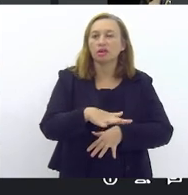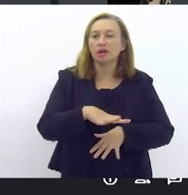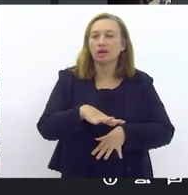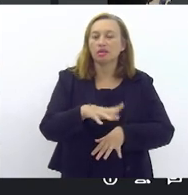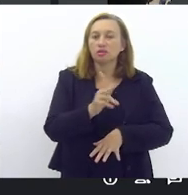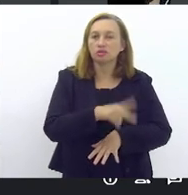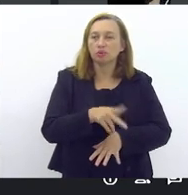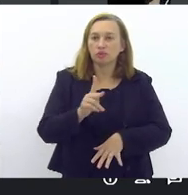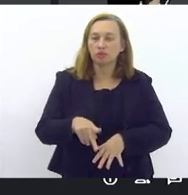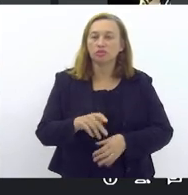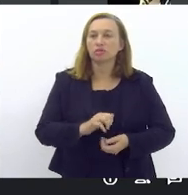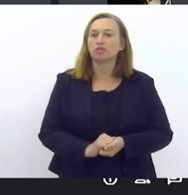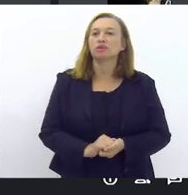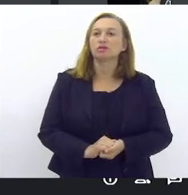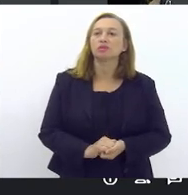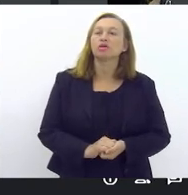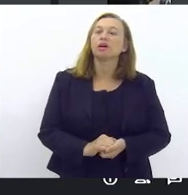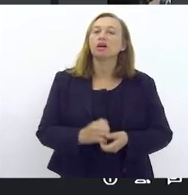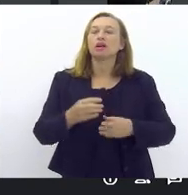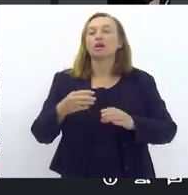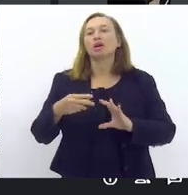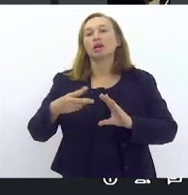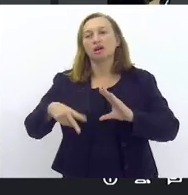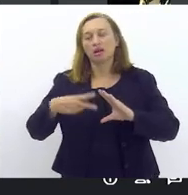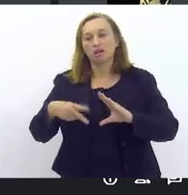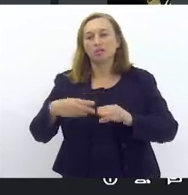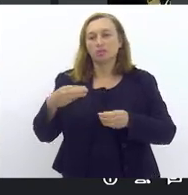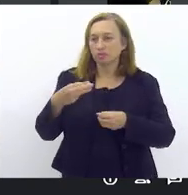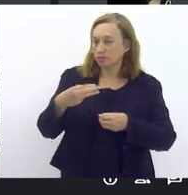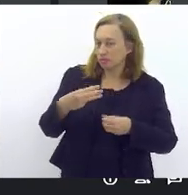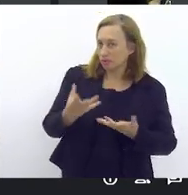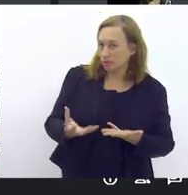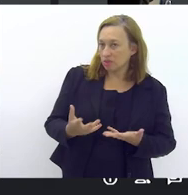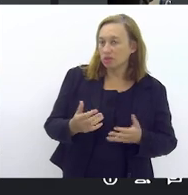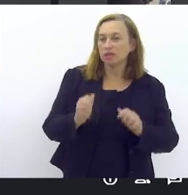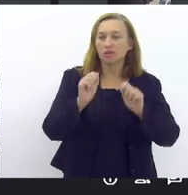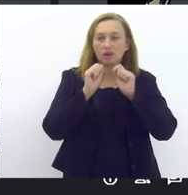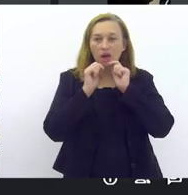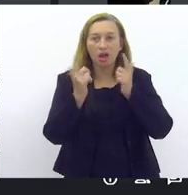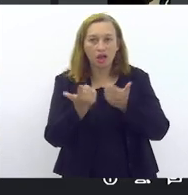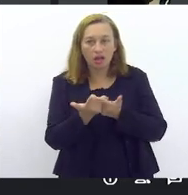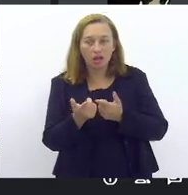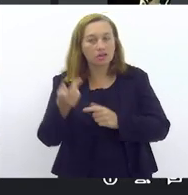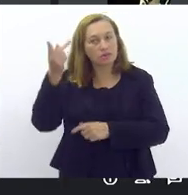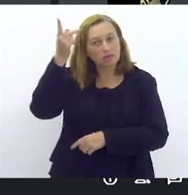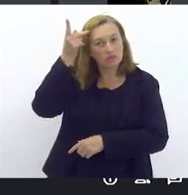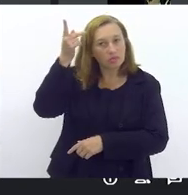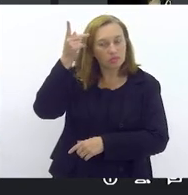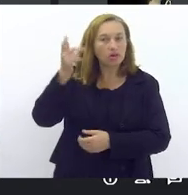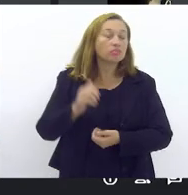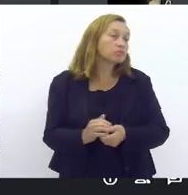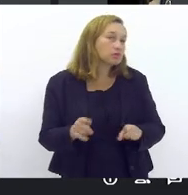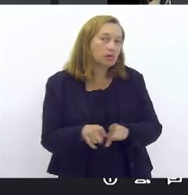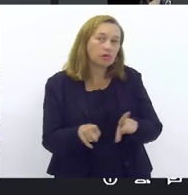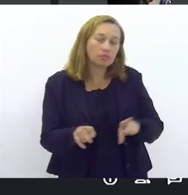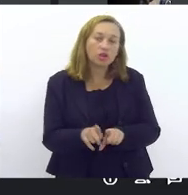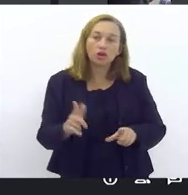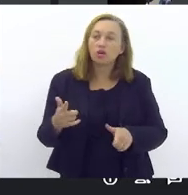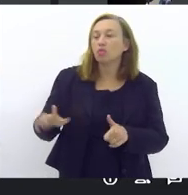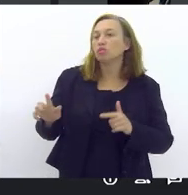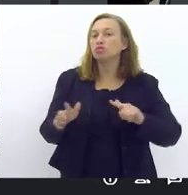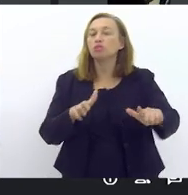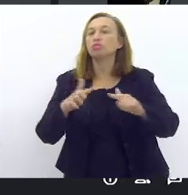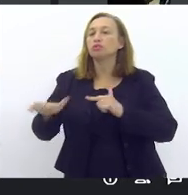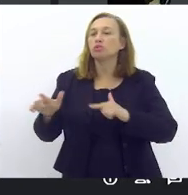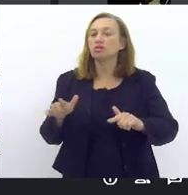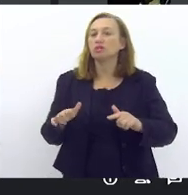já fez o enquadramento. Nós fizemos pela Assembleia Legislativa na Universidade de São Paulo. Tem vários outros exemplos em